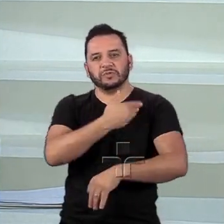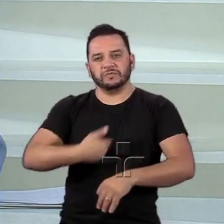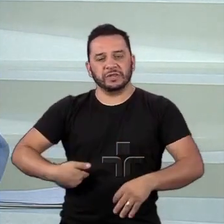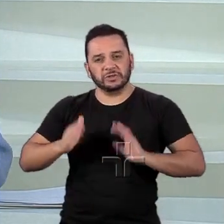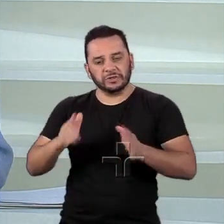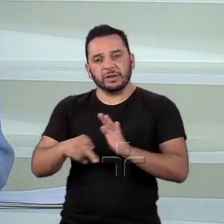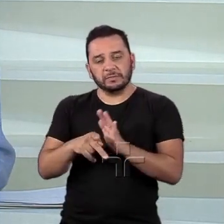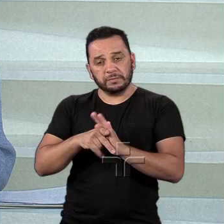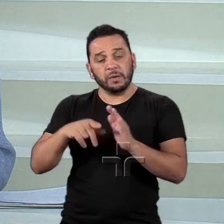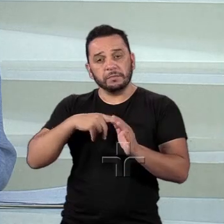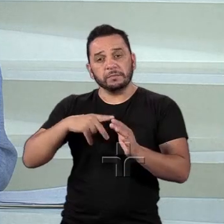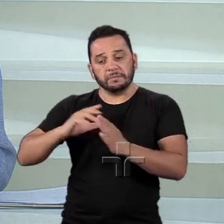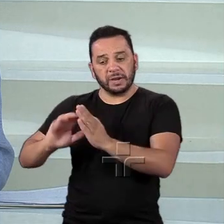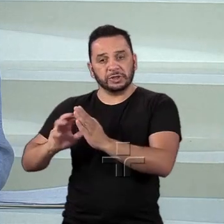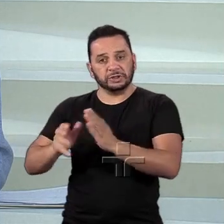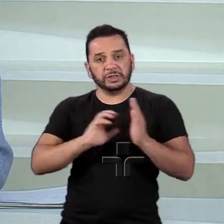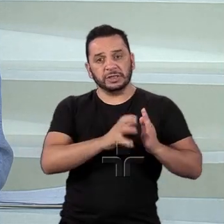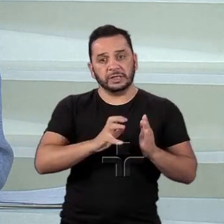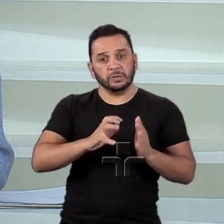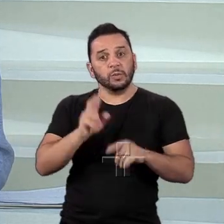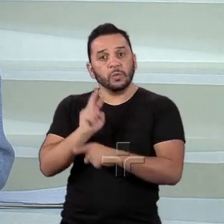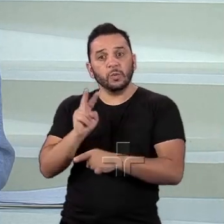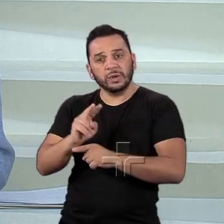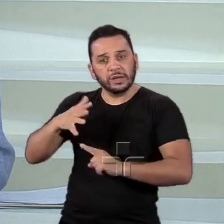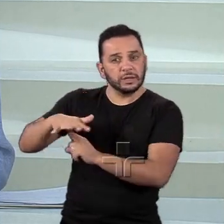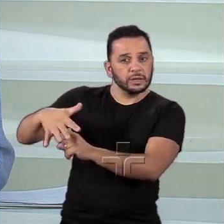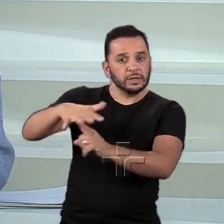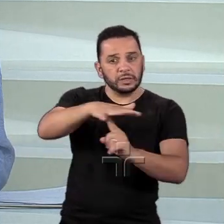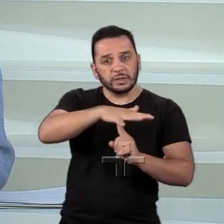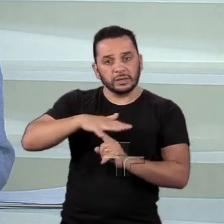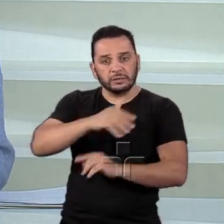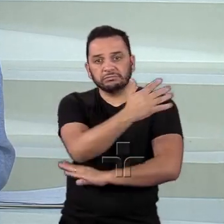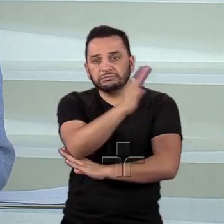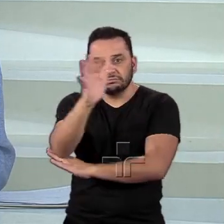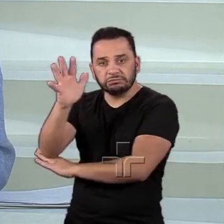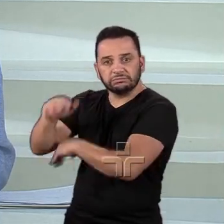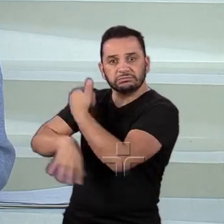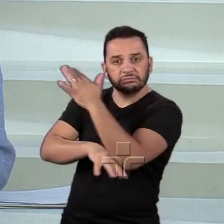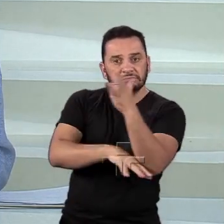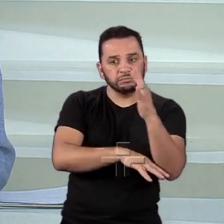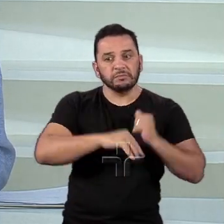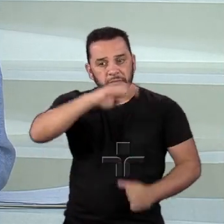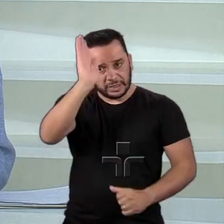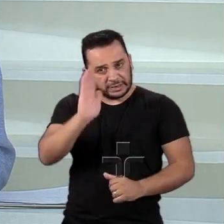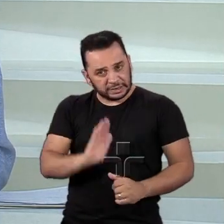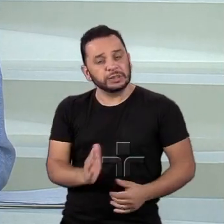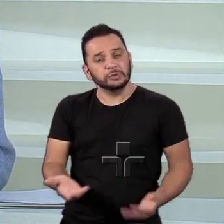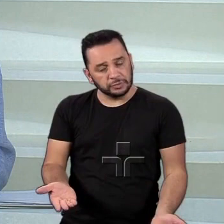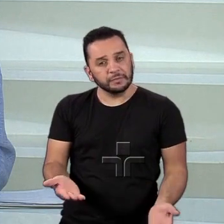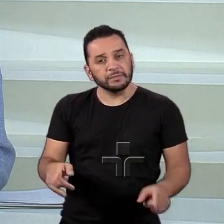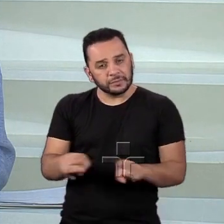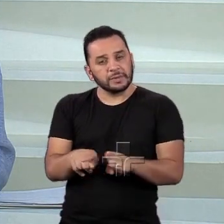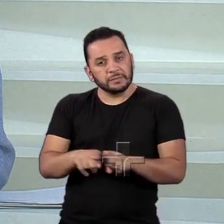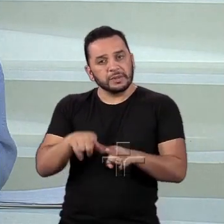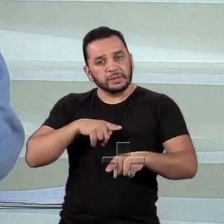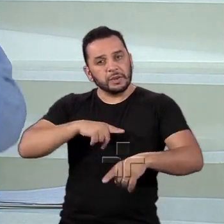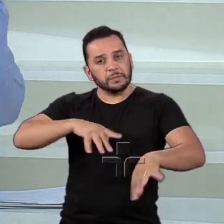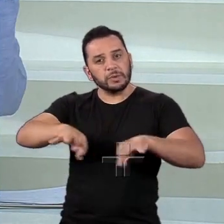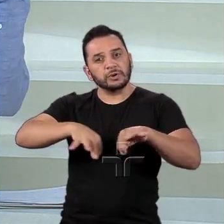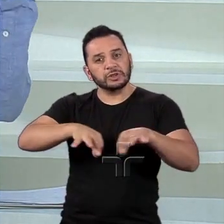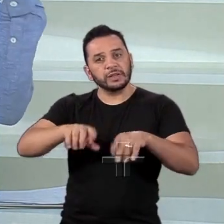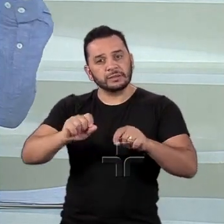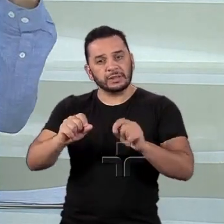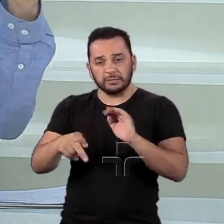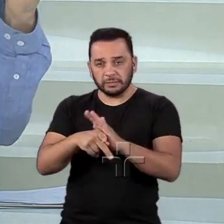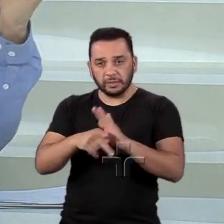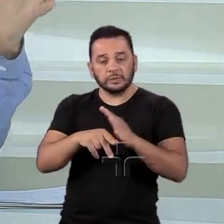partidos ambientalistas do Brasil, já foi uma coisa extraordinária, muito boa, e ao mesmo tempo ela tem um programa que equilibra